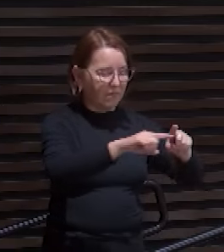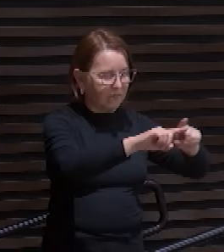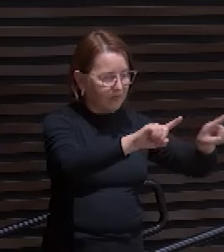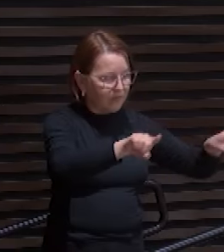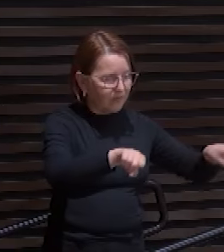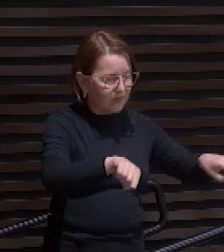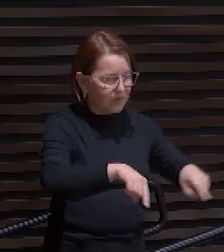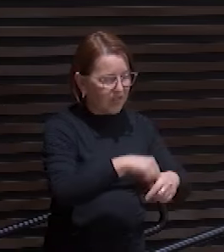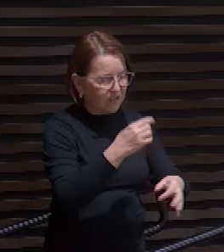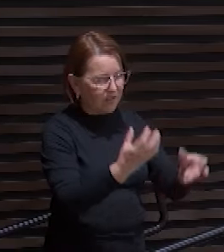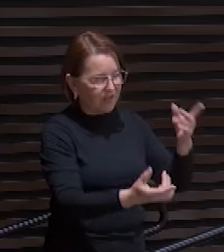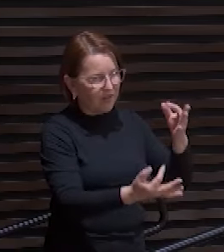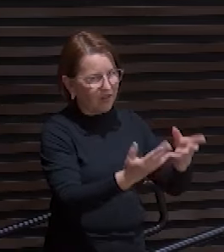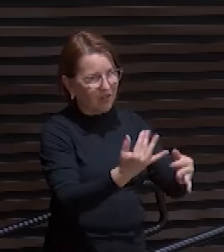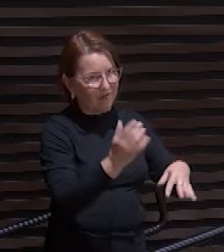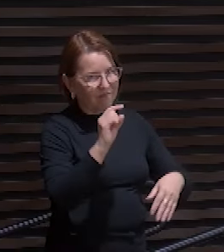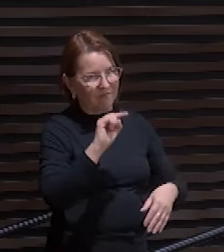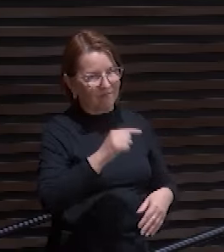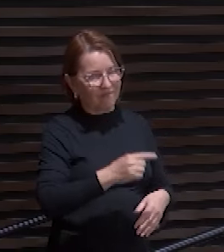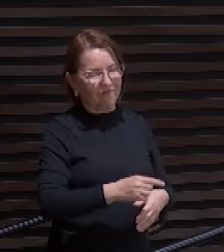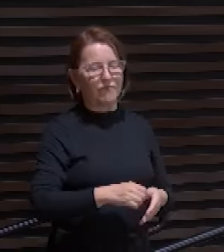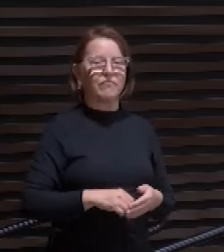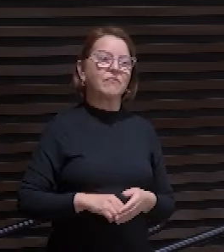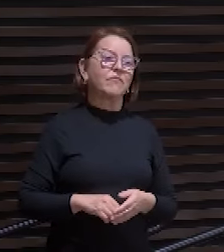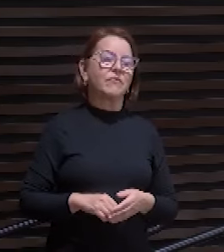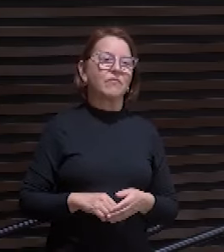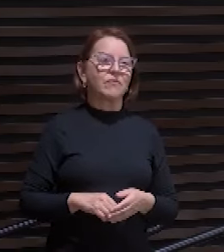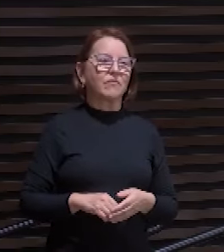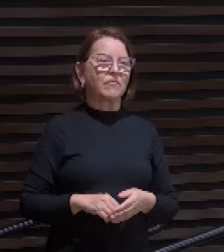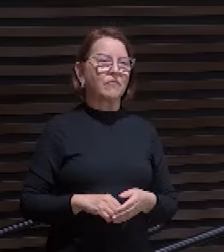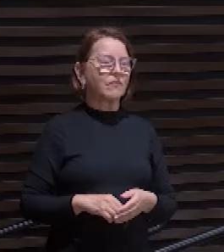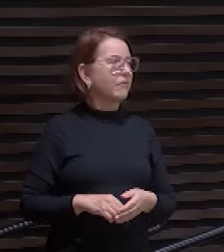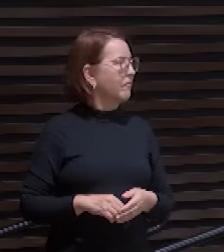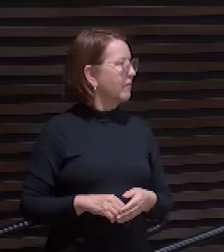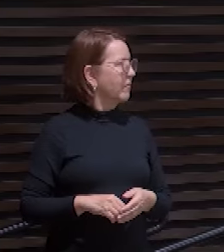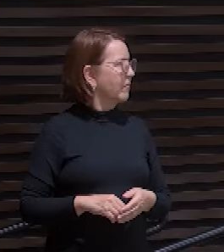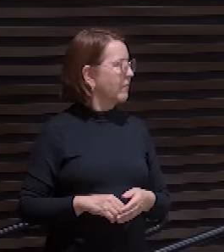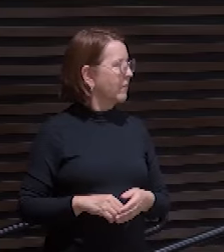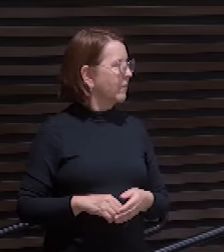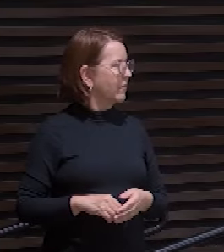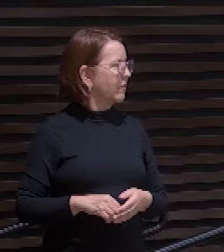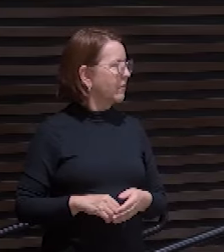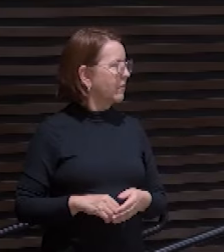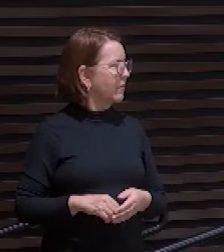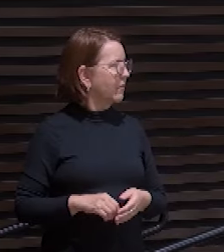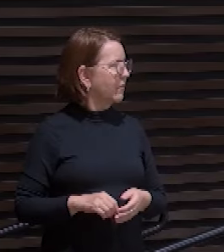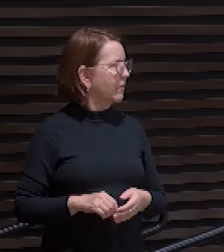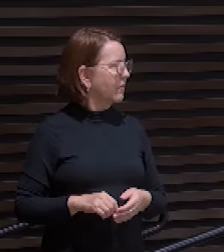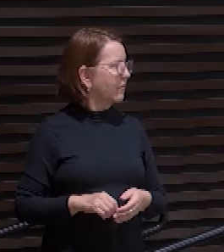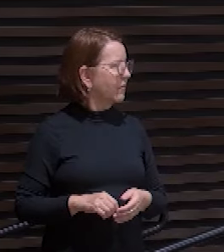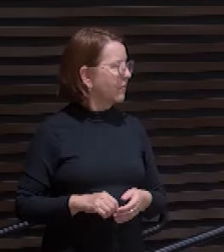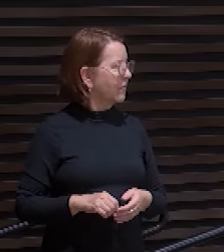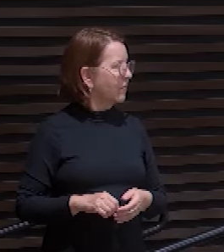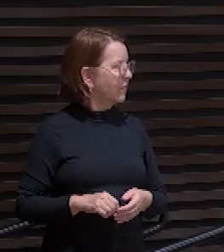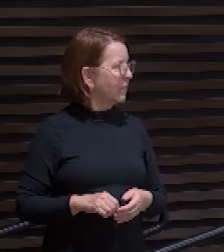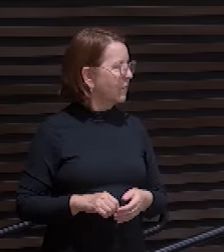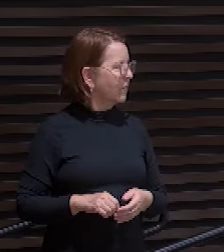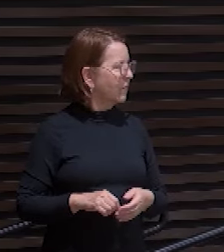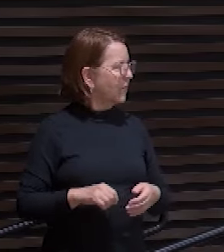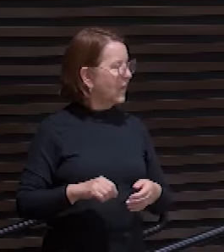fogo e enxofre. Eu não acredito no inferno, pois pode acreditar que a Bíblia fala, e muito dele, viu?